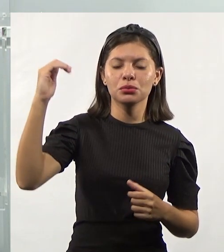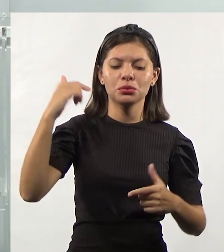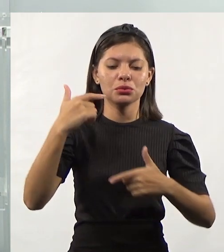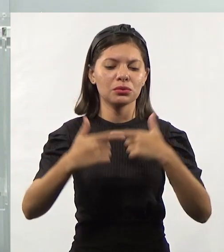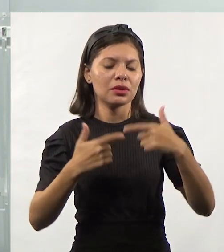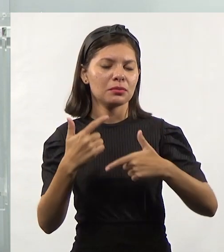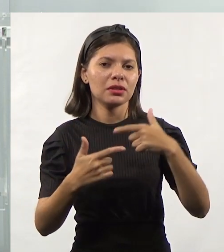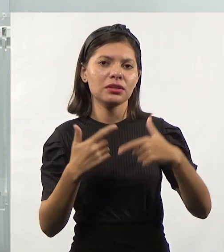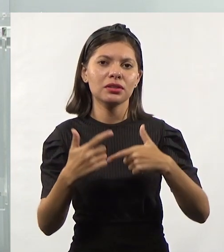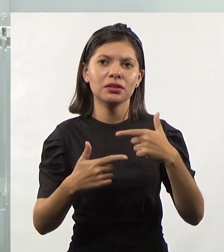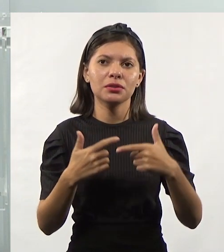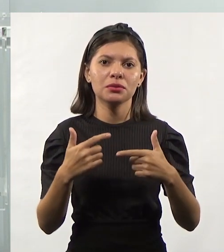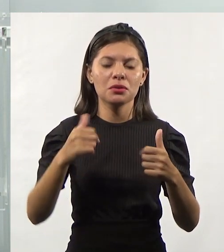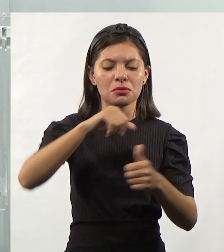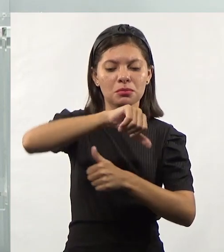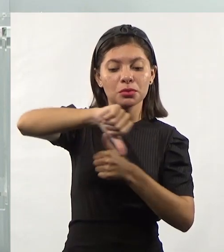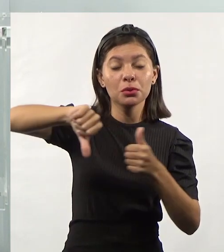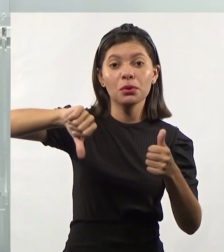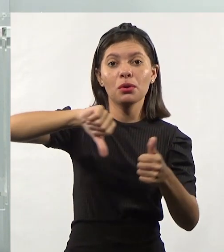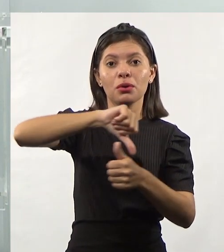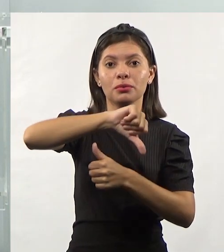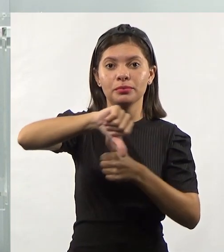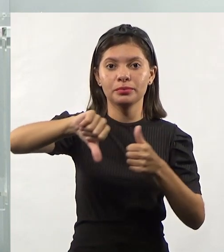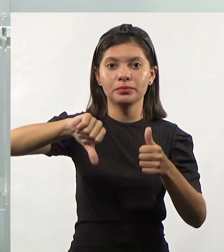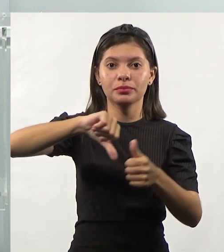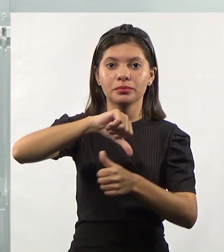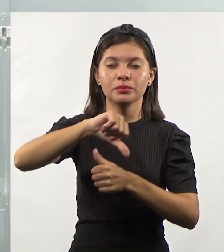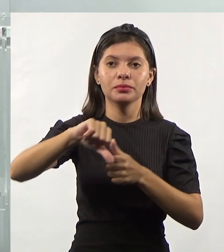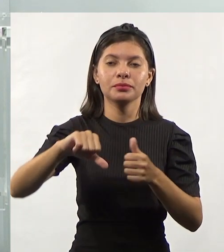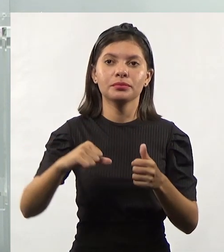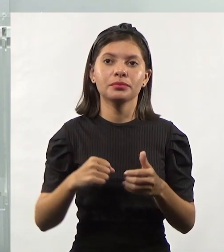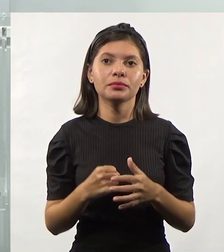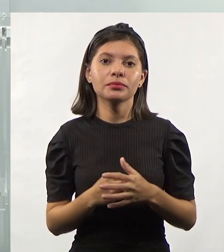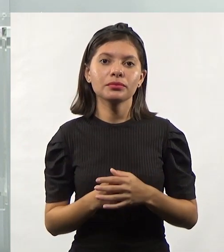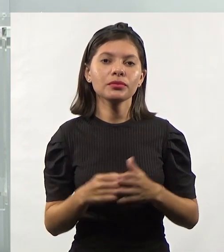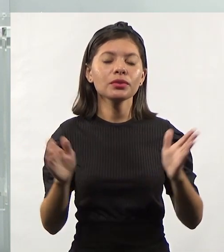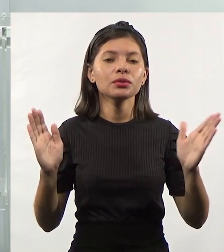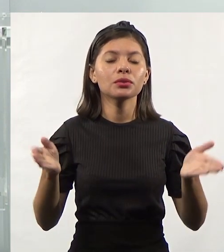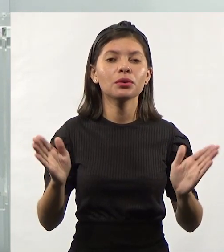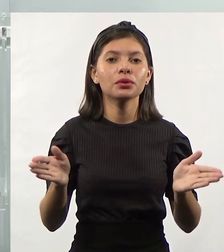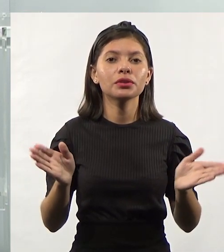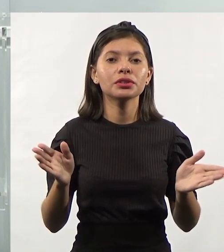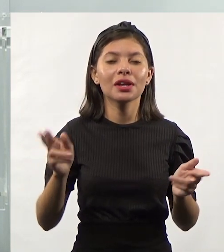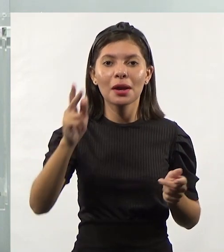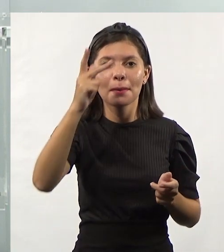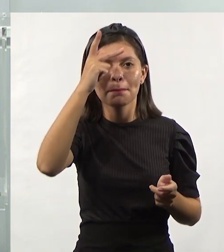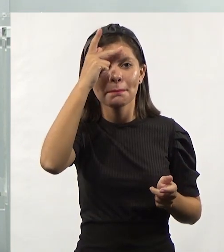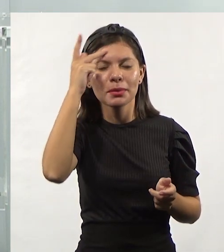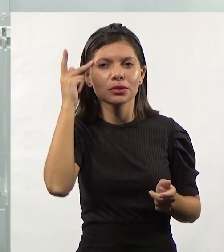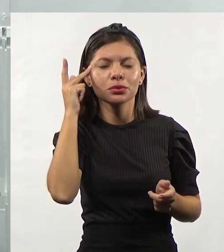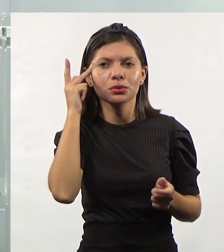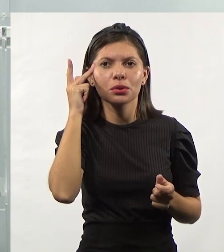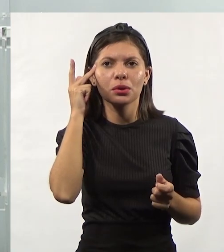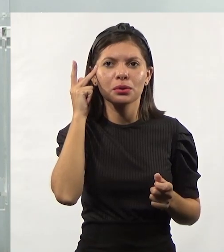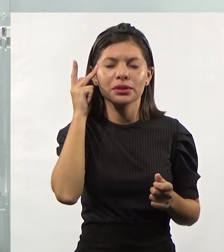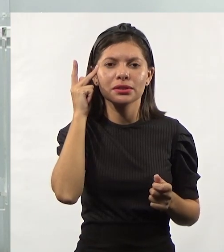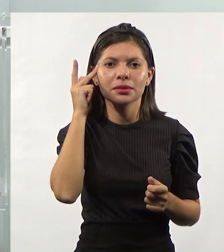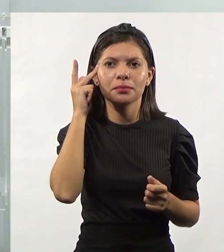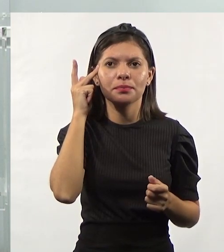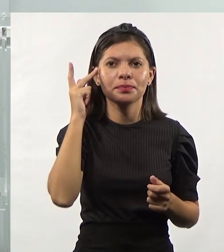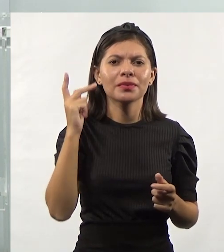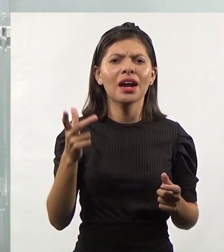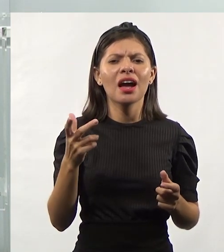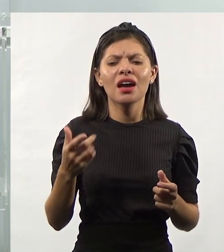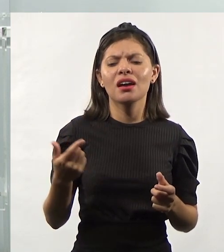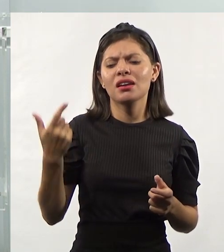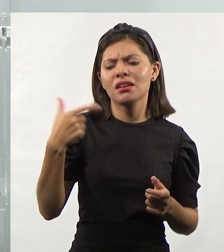né? E as empresas, as organizações, elas também foram mudando. Então, hoje em dia, às vezes as pessoas se surpreendem porque